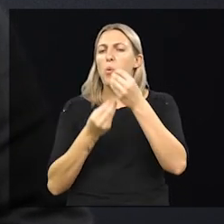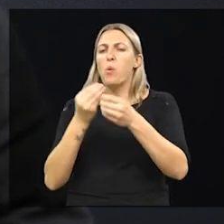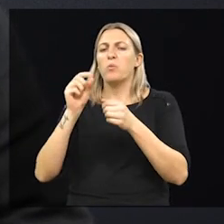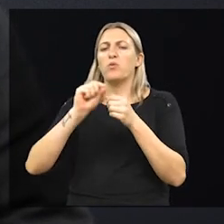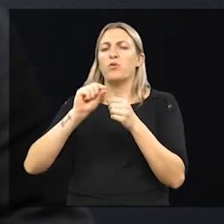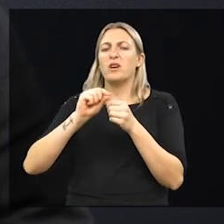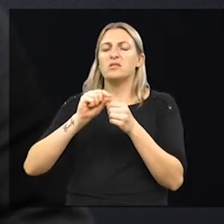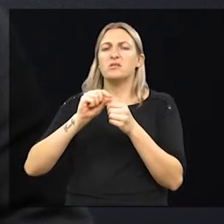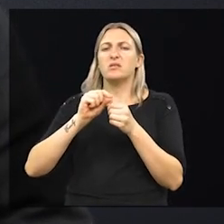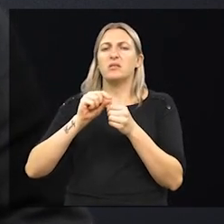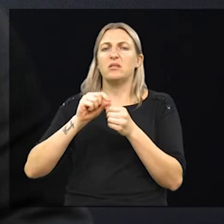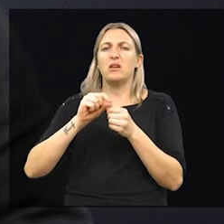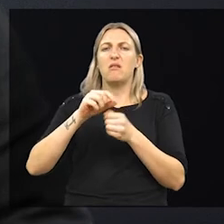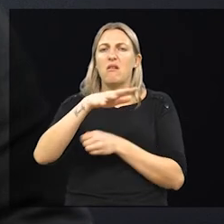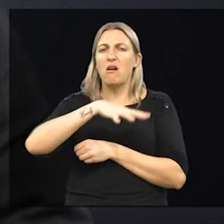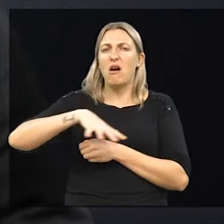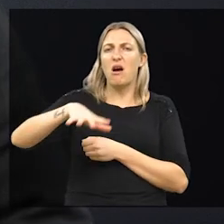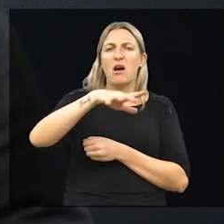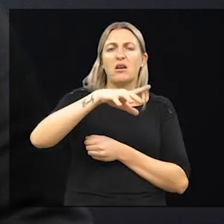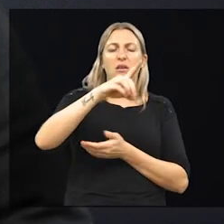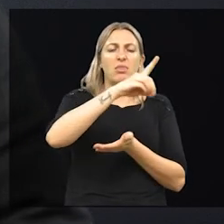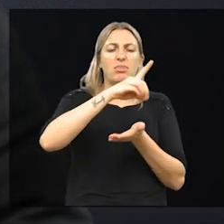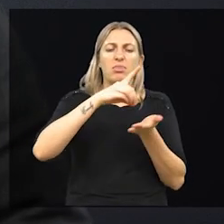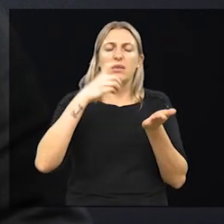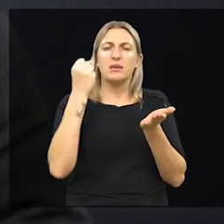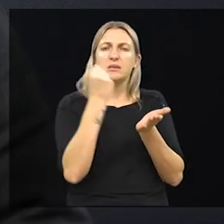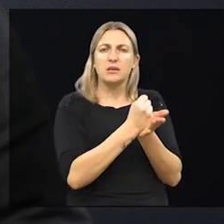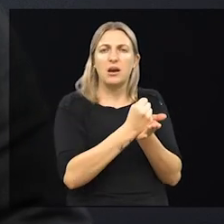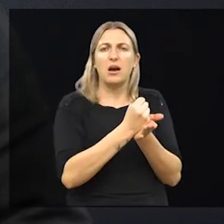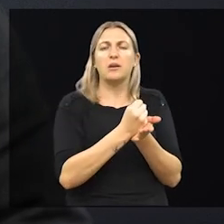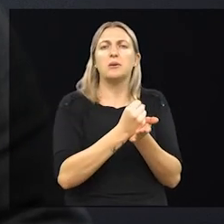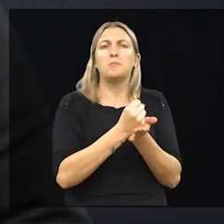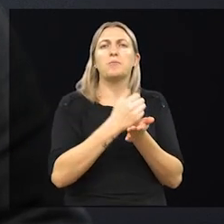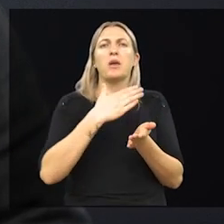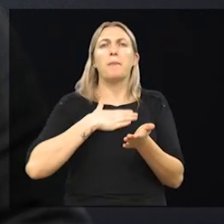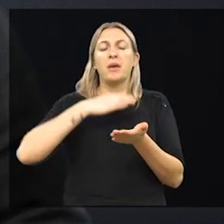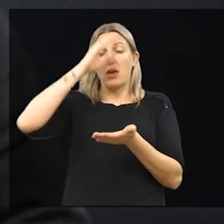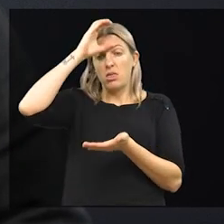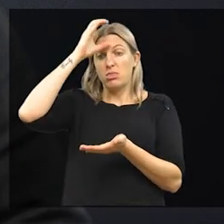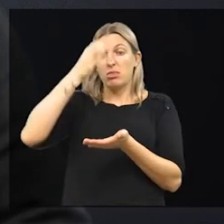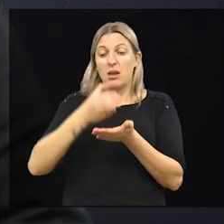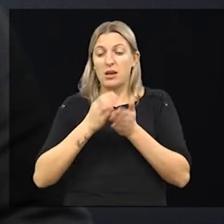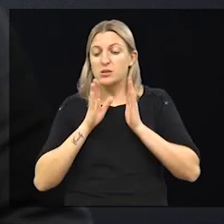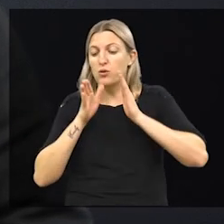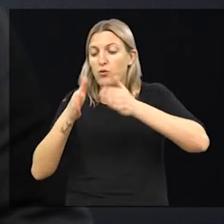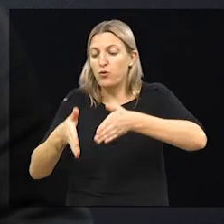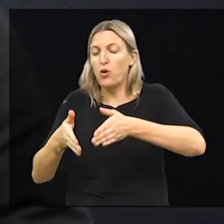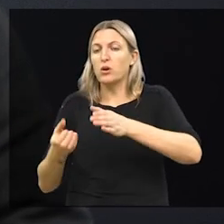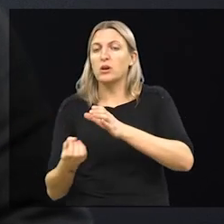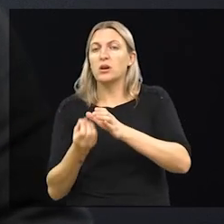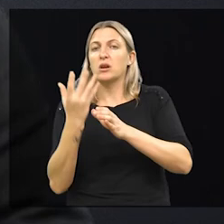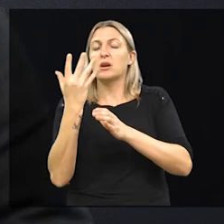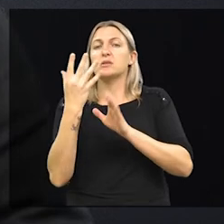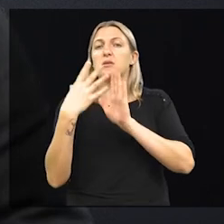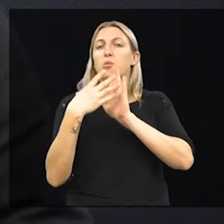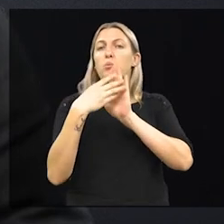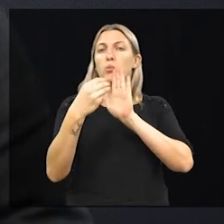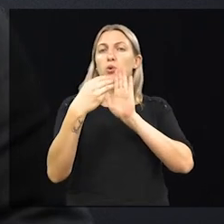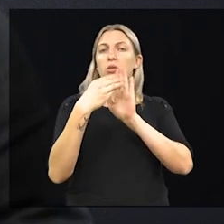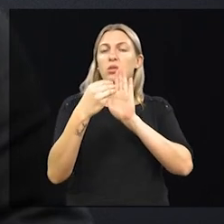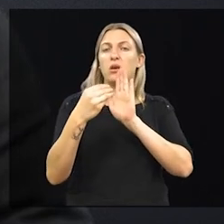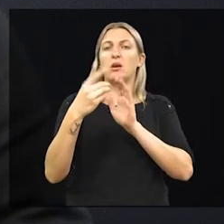tese ela foi focada na criação de um modelo de processo de design com ênfase na inovação